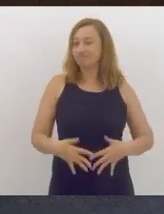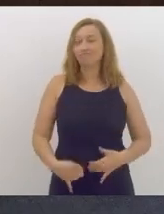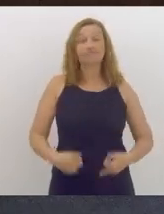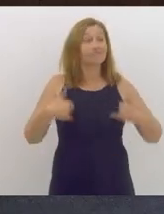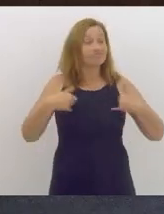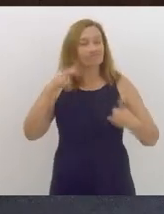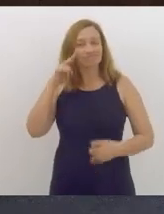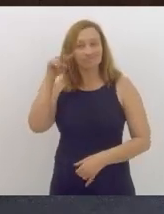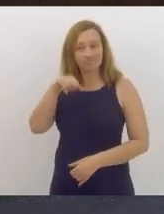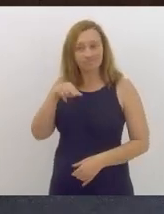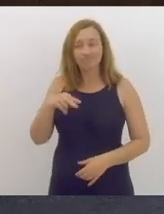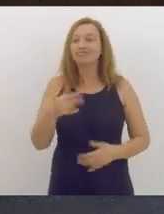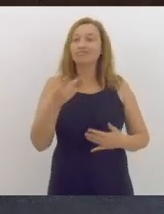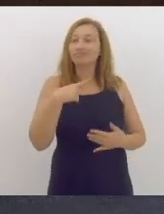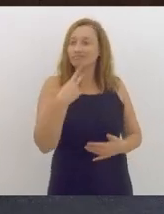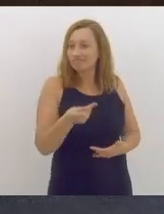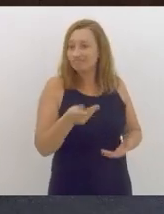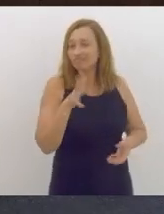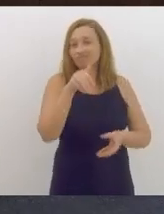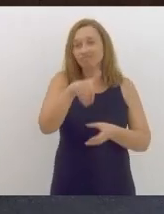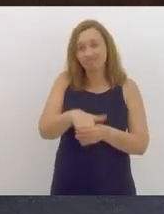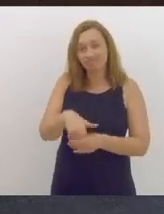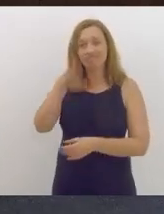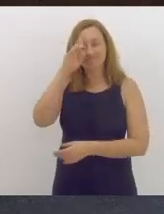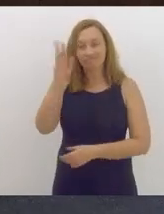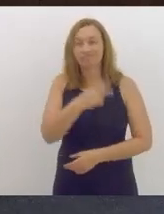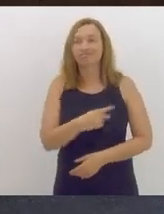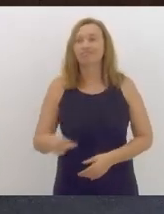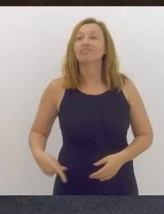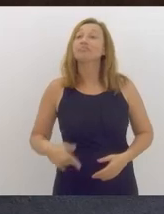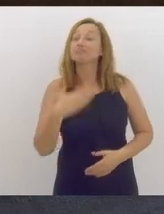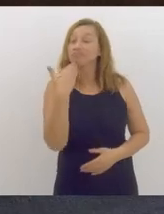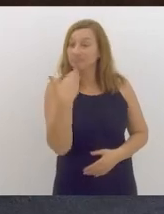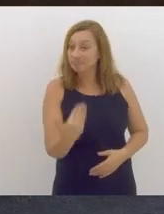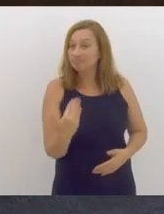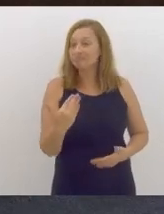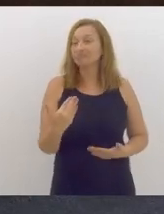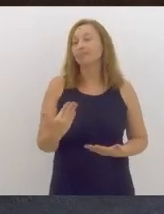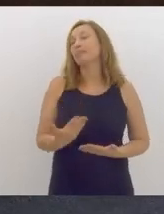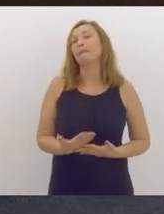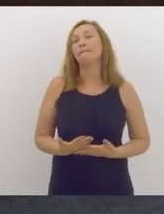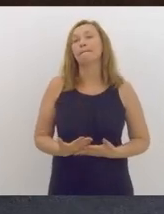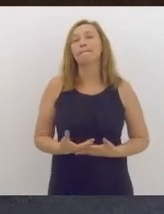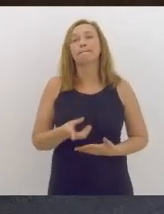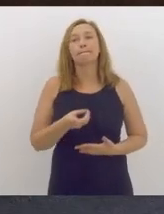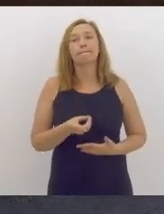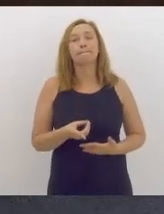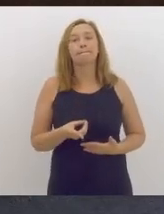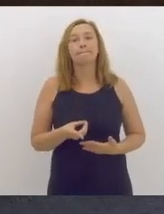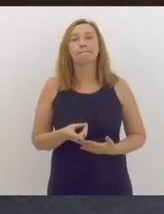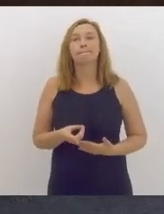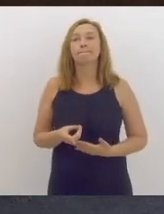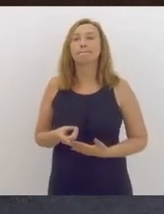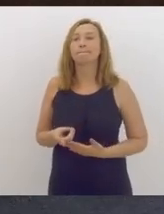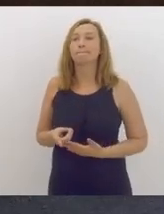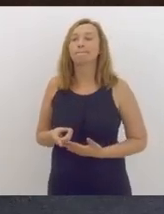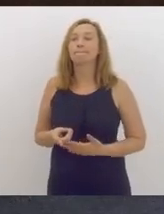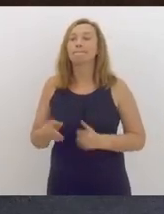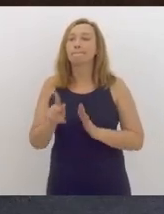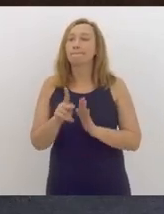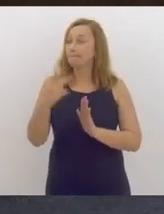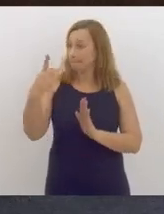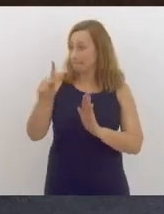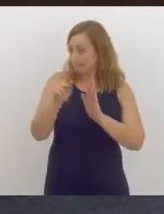vê-la. Bom, declaração de voto, senhora presidenta, pedi para o deputado, para o projeto de